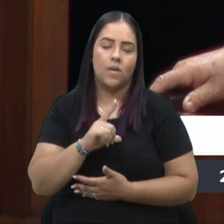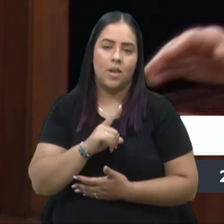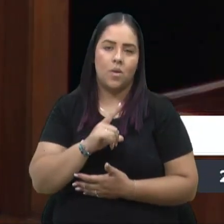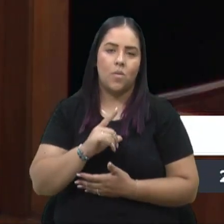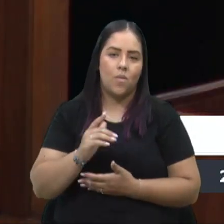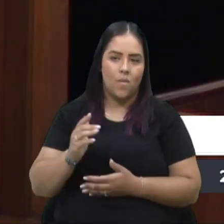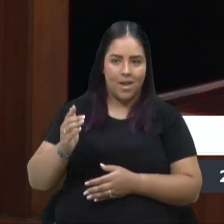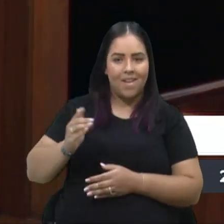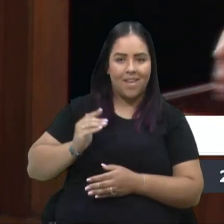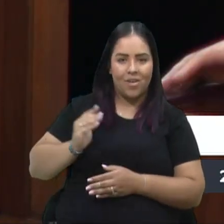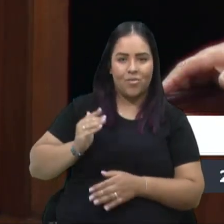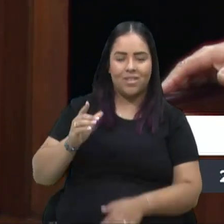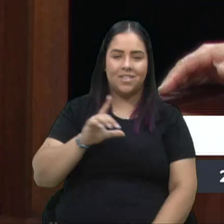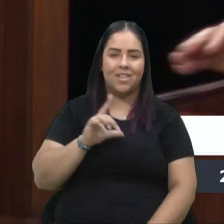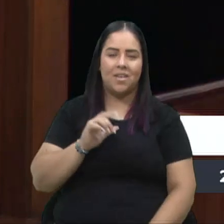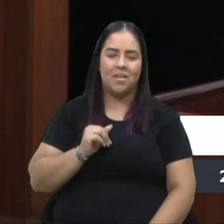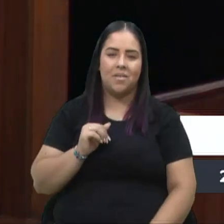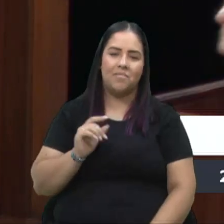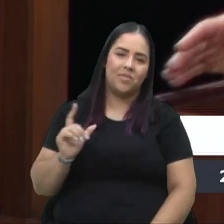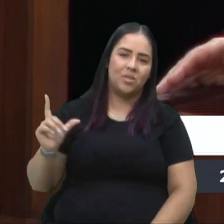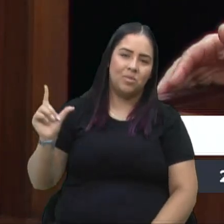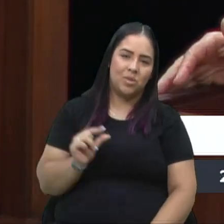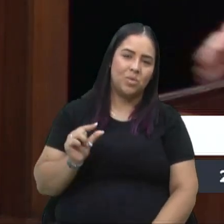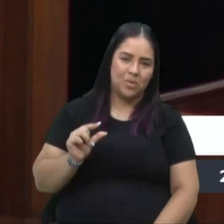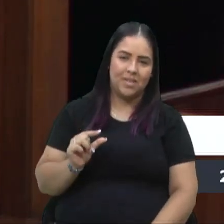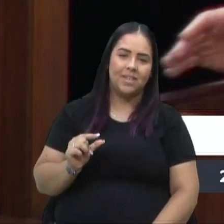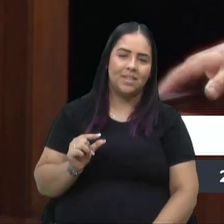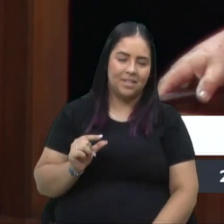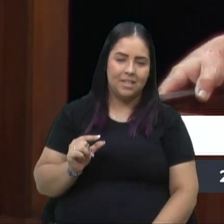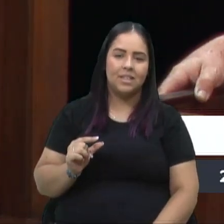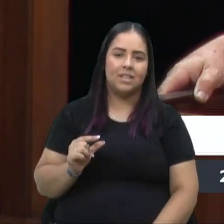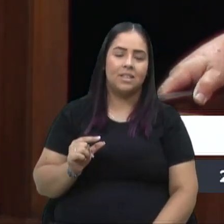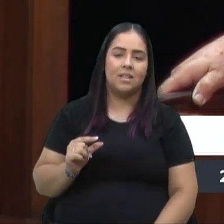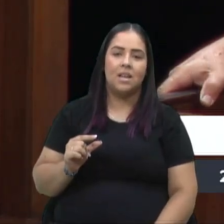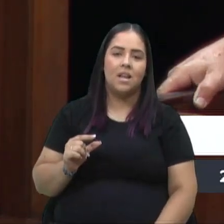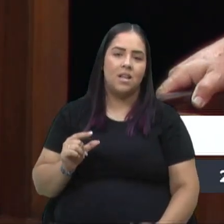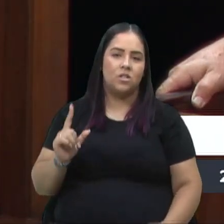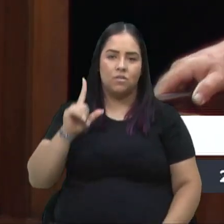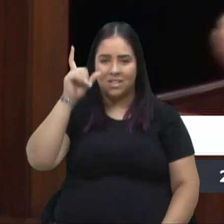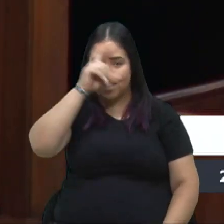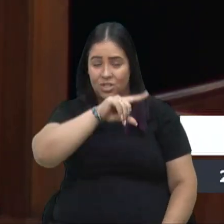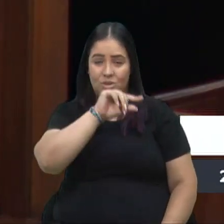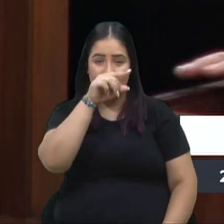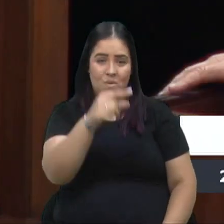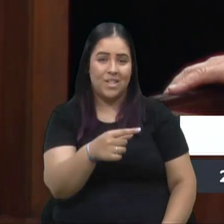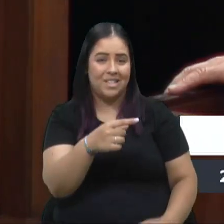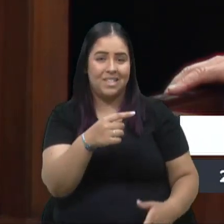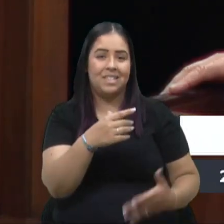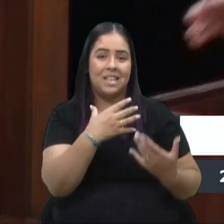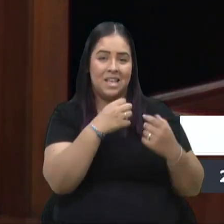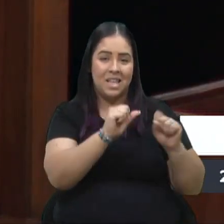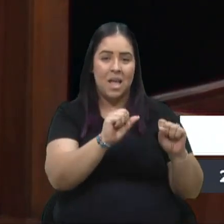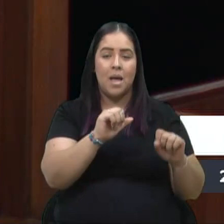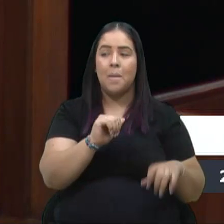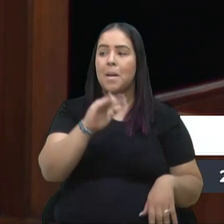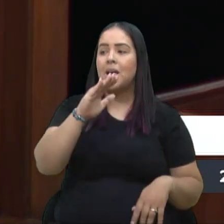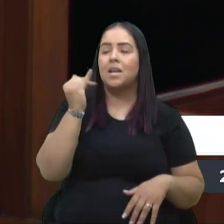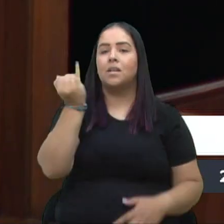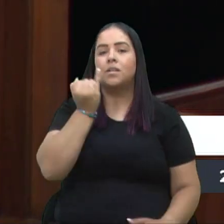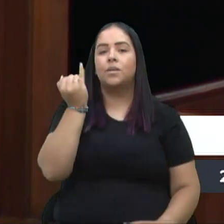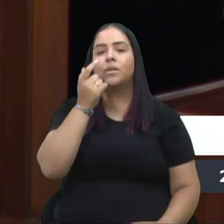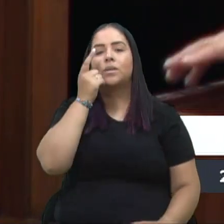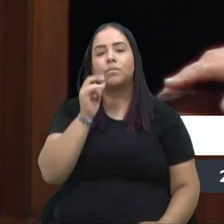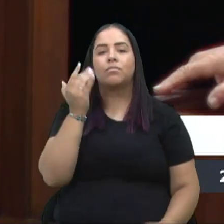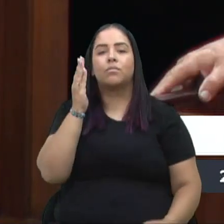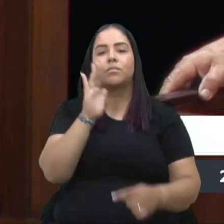tem menos dificuldades que as outras secretarias entre outras Mas o mais importante de tudo é atender aquela